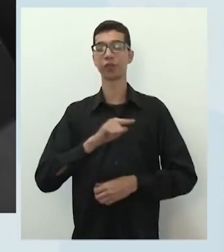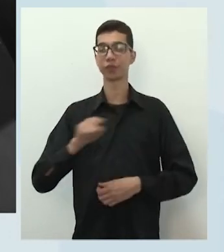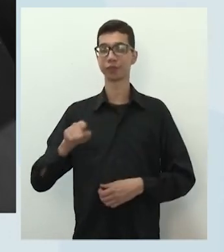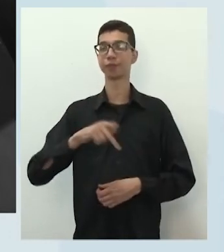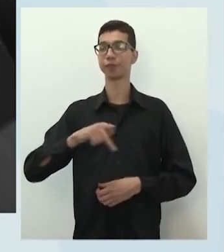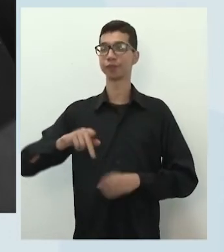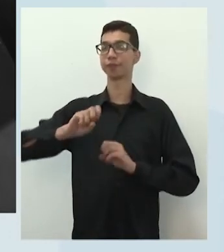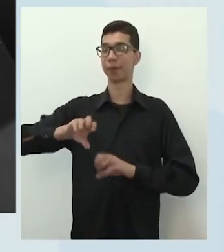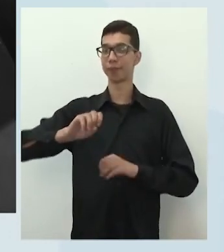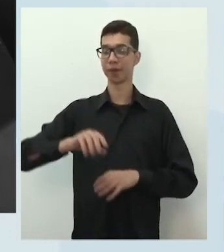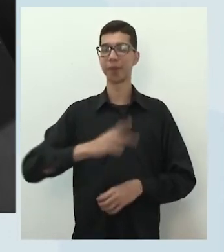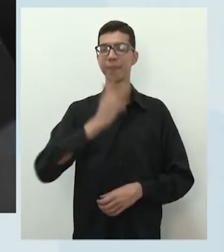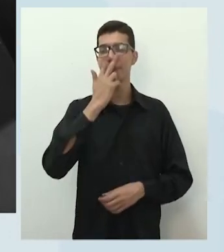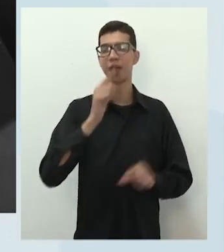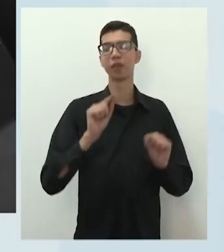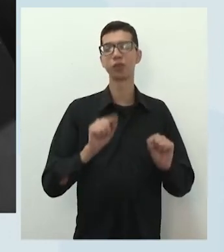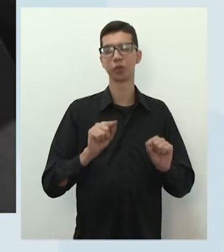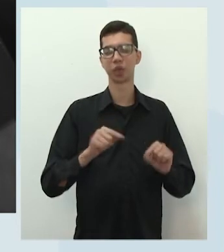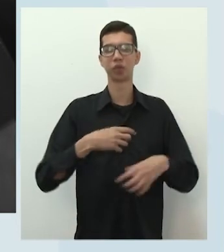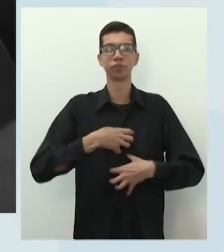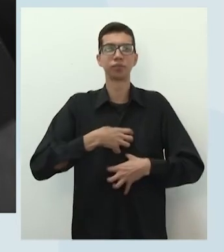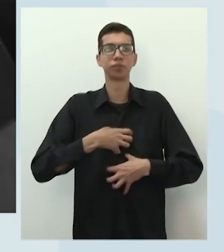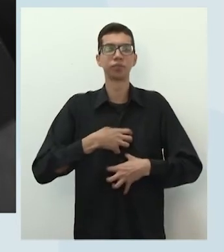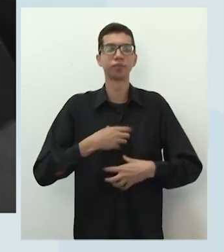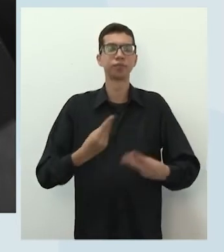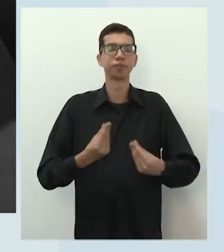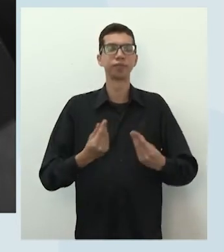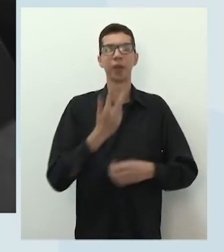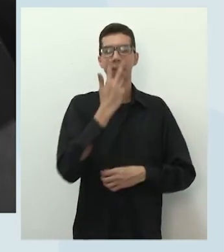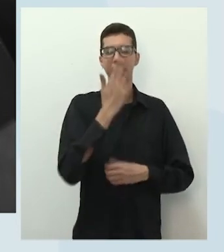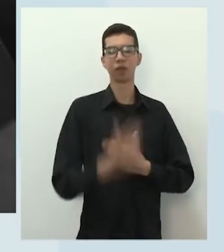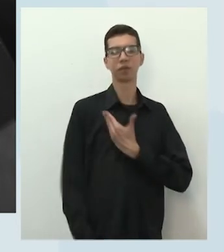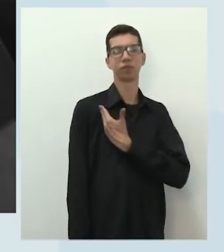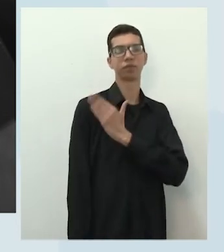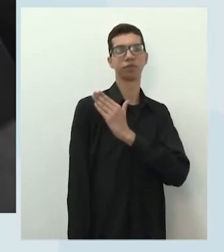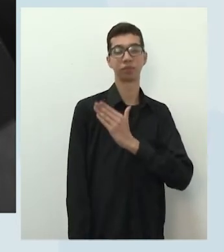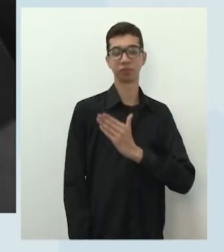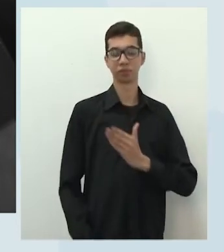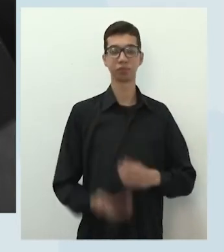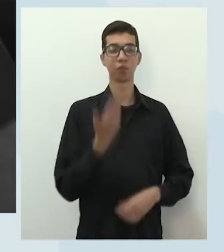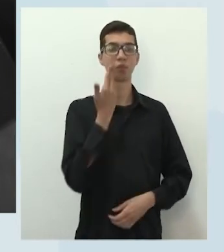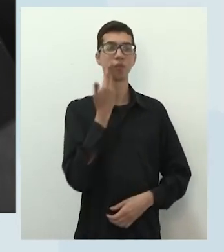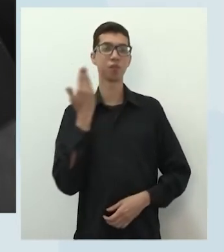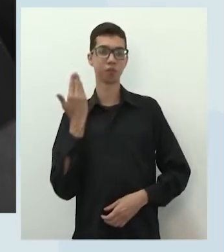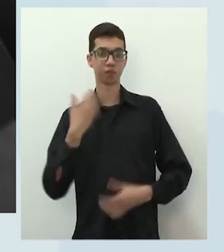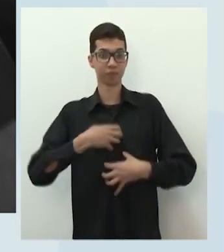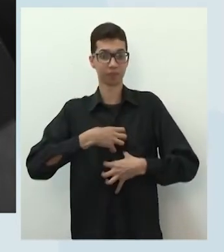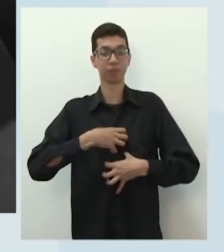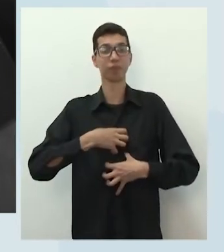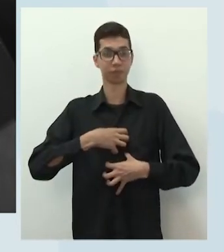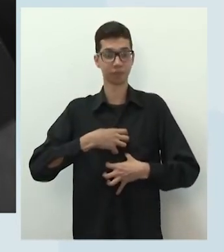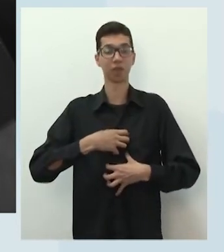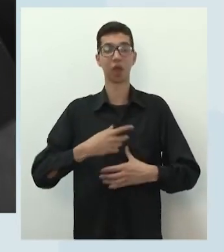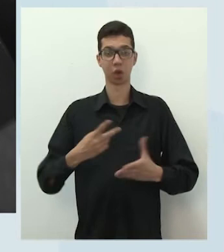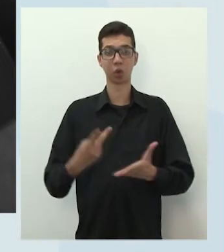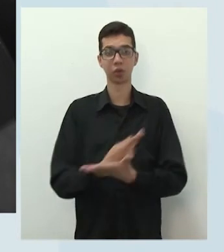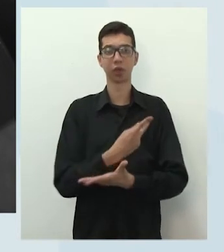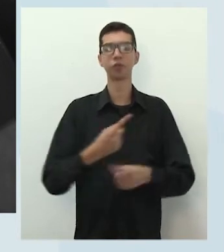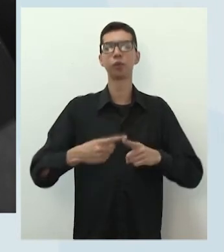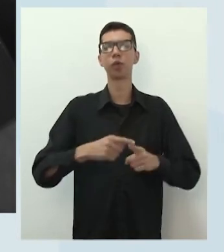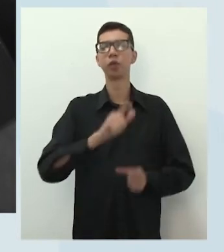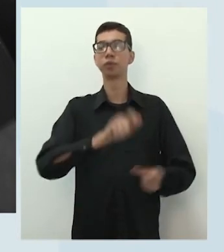um cutucão para a gente começar a olhar também que existem coisas extremamente positivas, mas claro, pediram